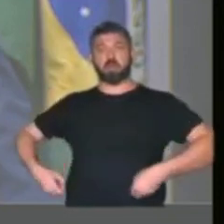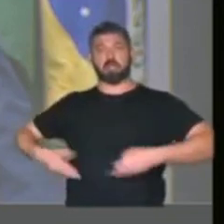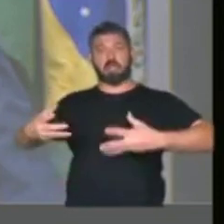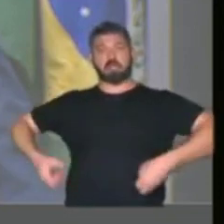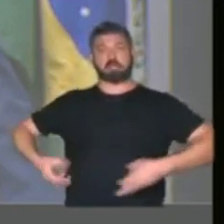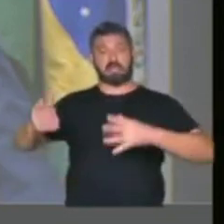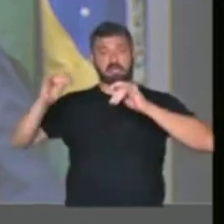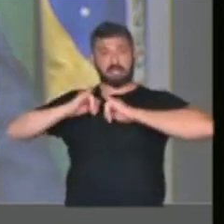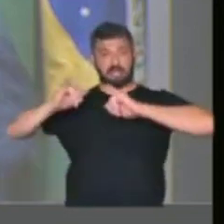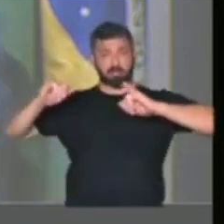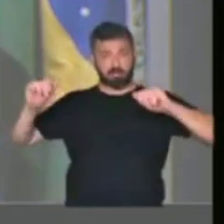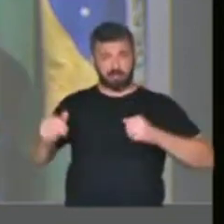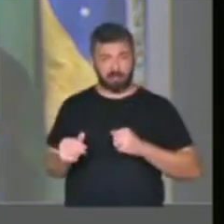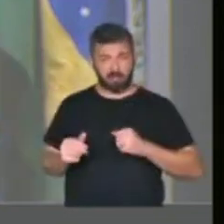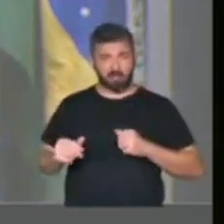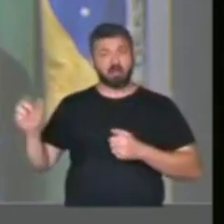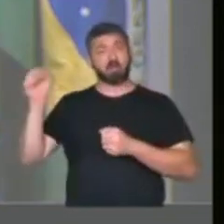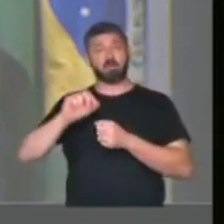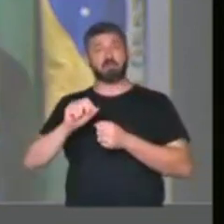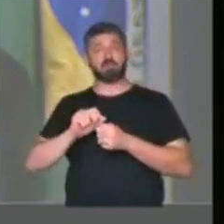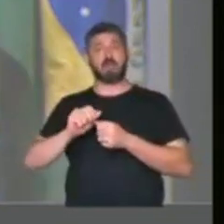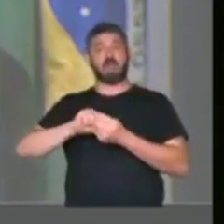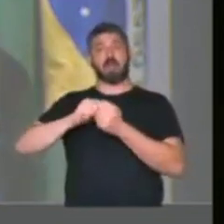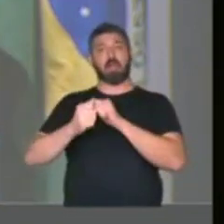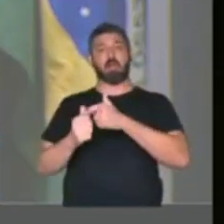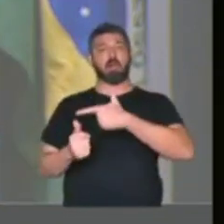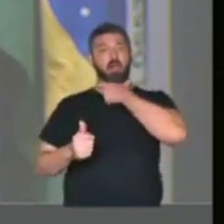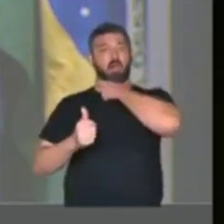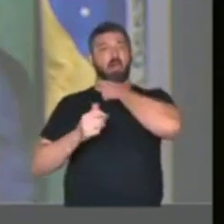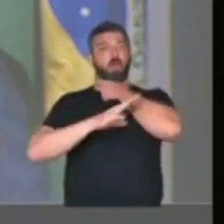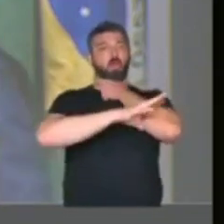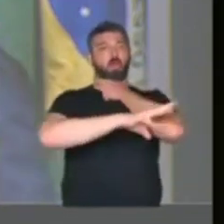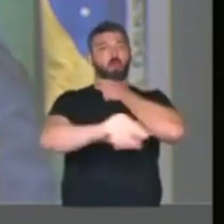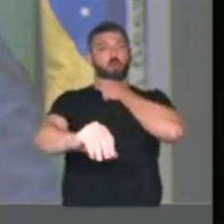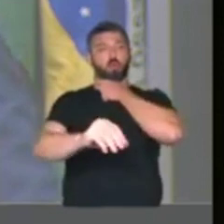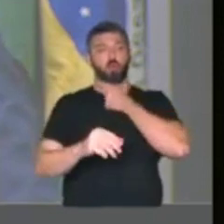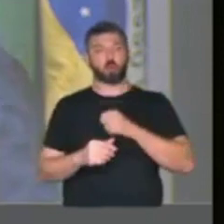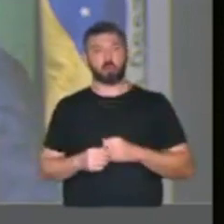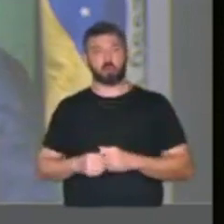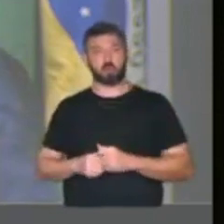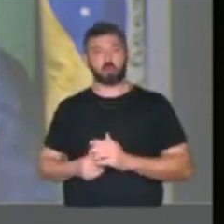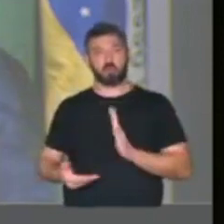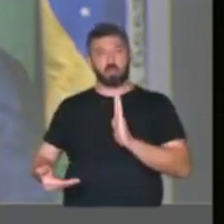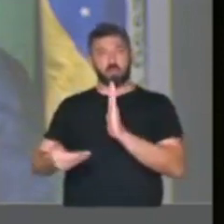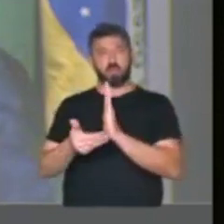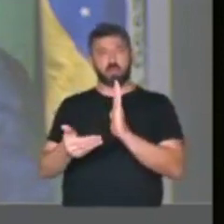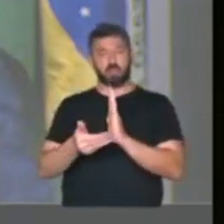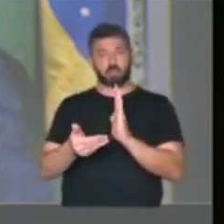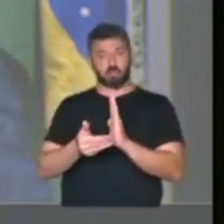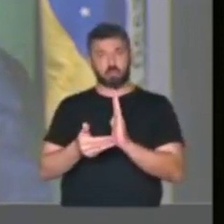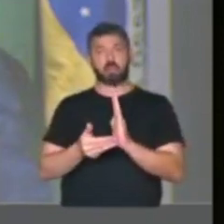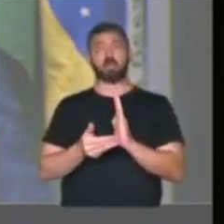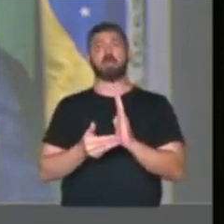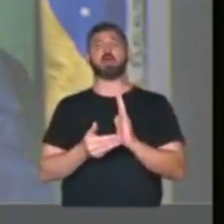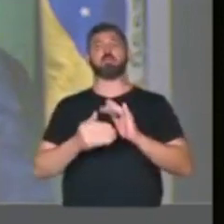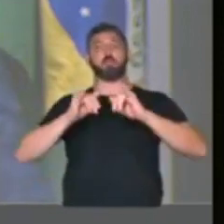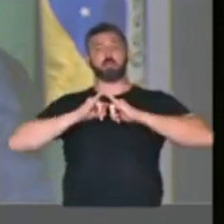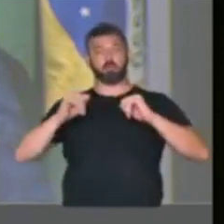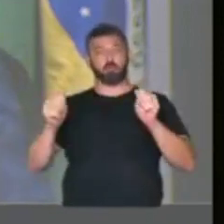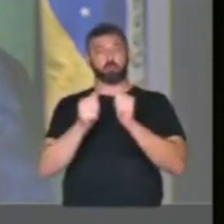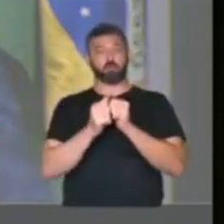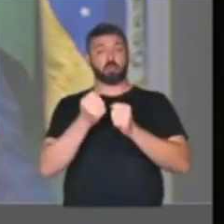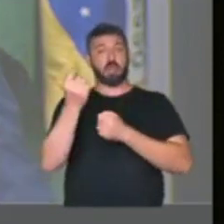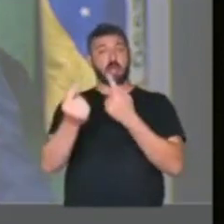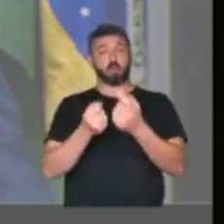as suas campanhas promovendo ajuste fiscal em todas as outras áreas a câmara diz promover e presidente da câmara promove junto com alguns